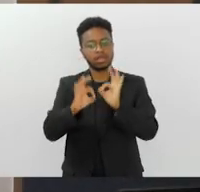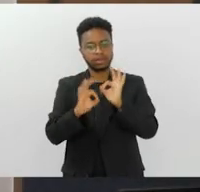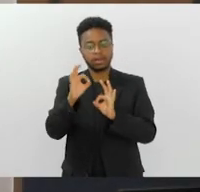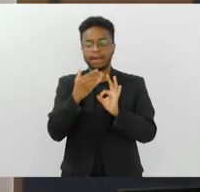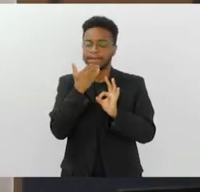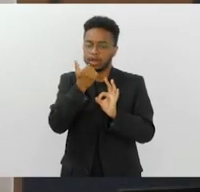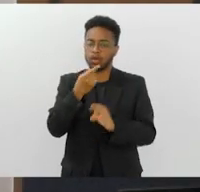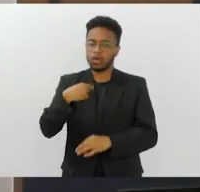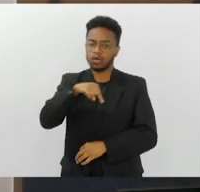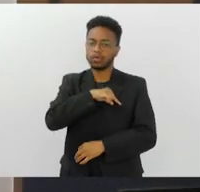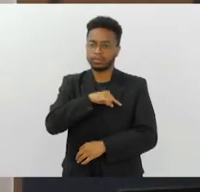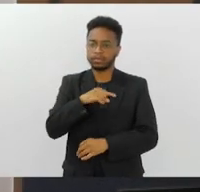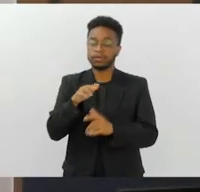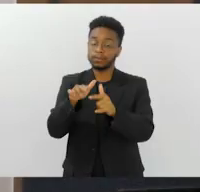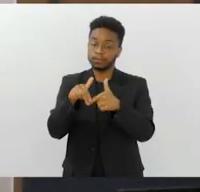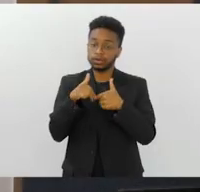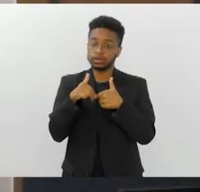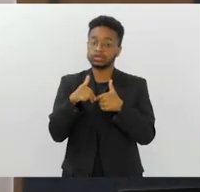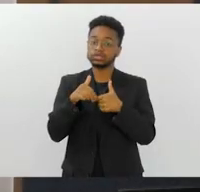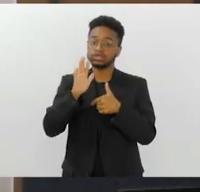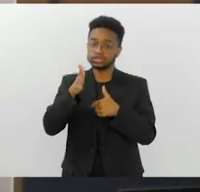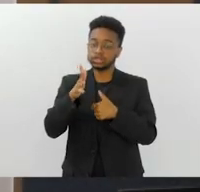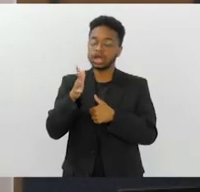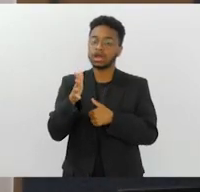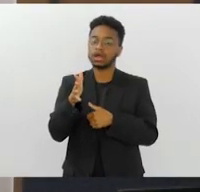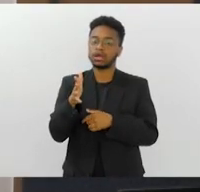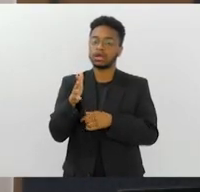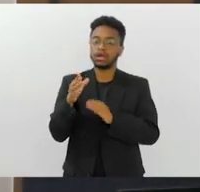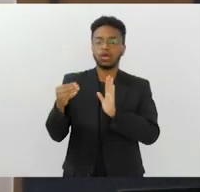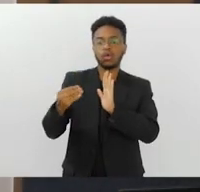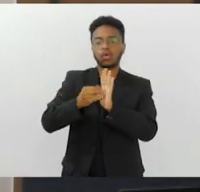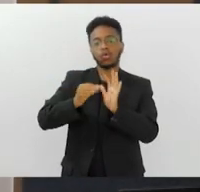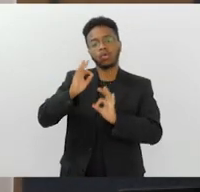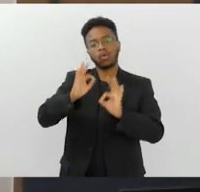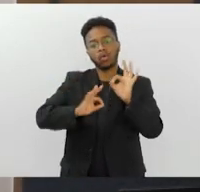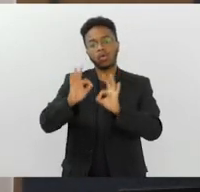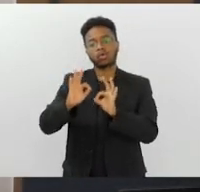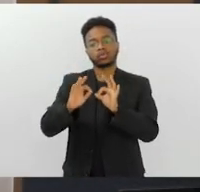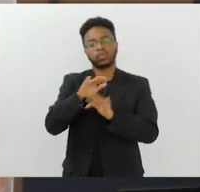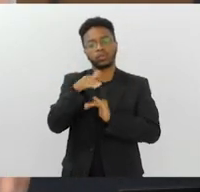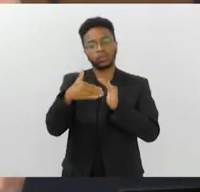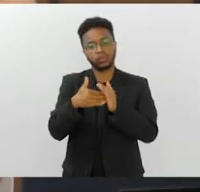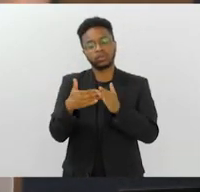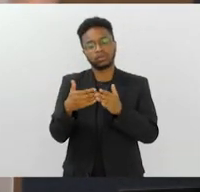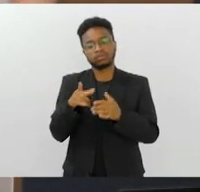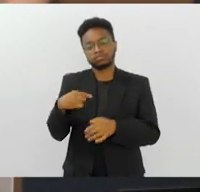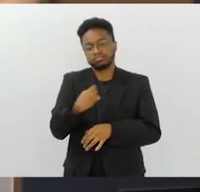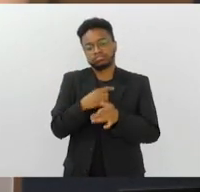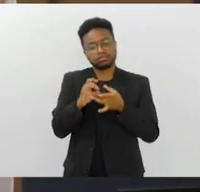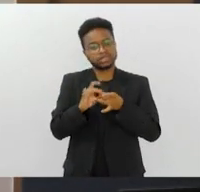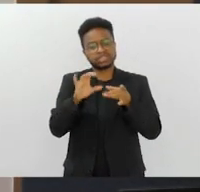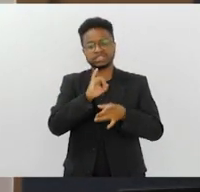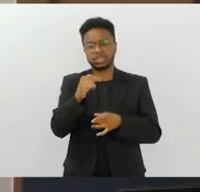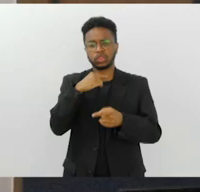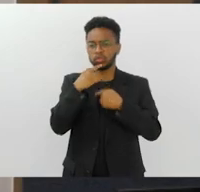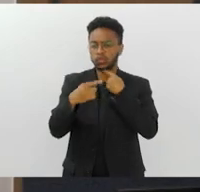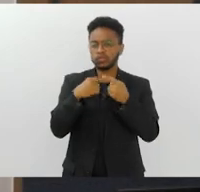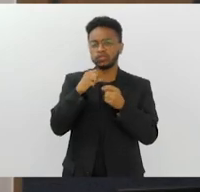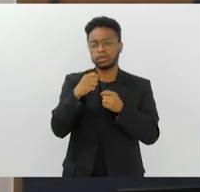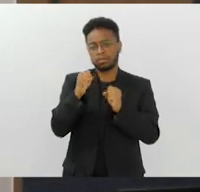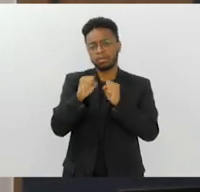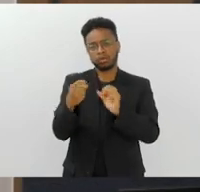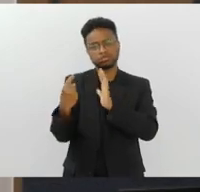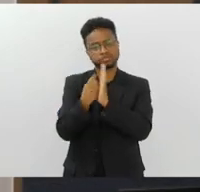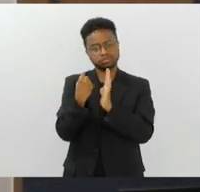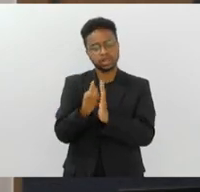pra gente é melhor por isso que a gente fez as considerações estamos a disposição para qualquer tipo de esclarecimento ou